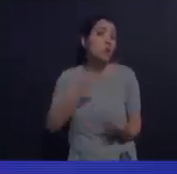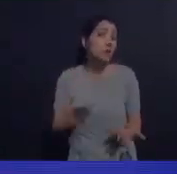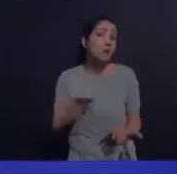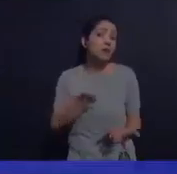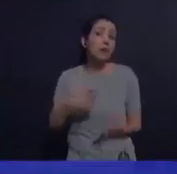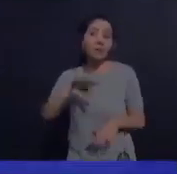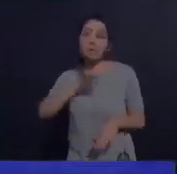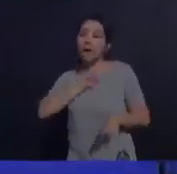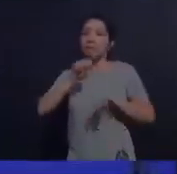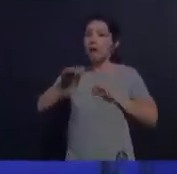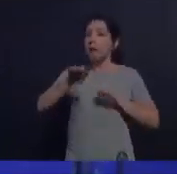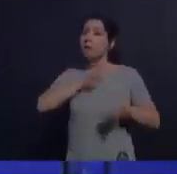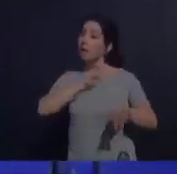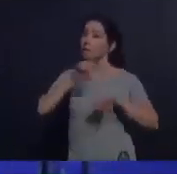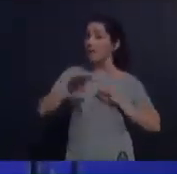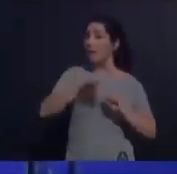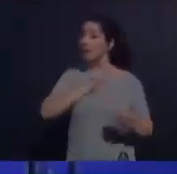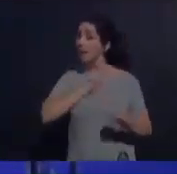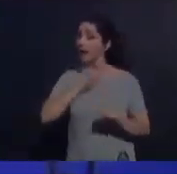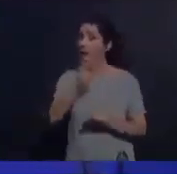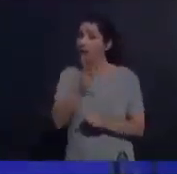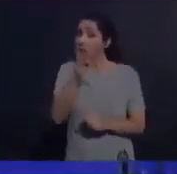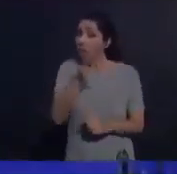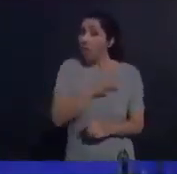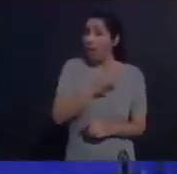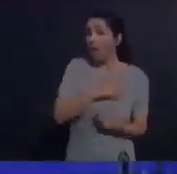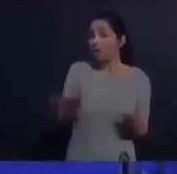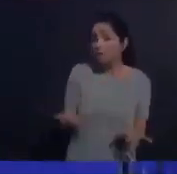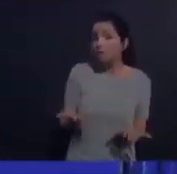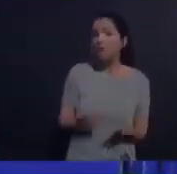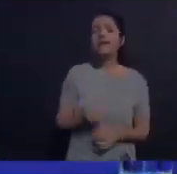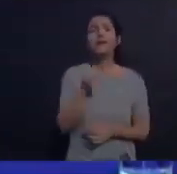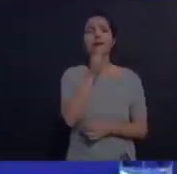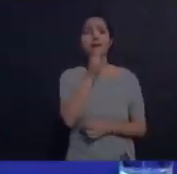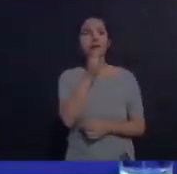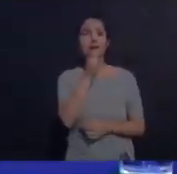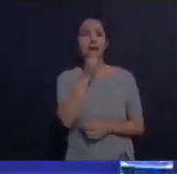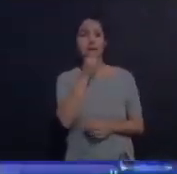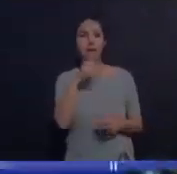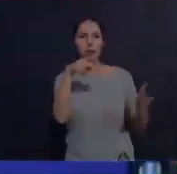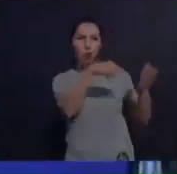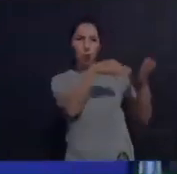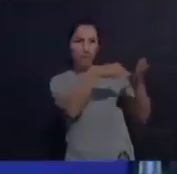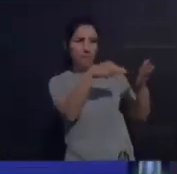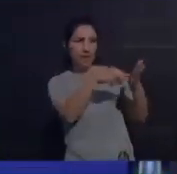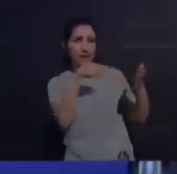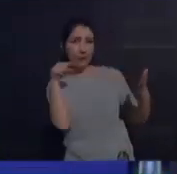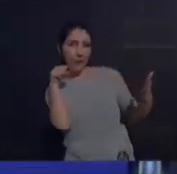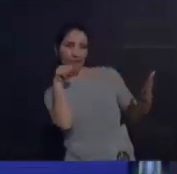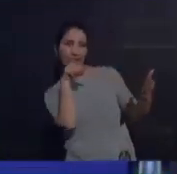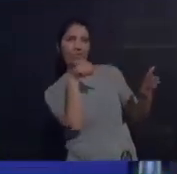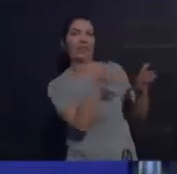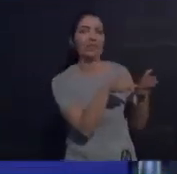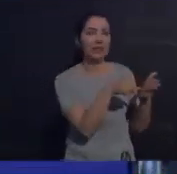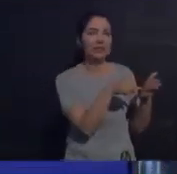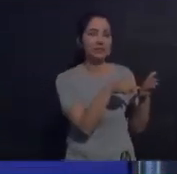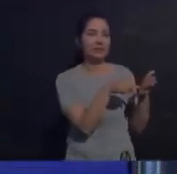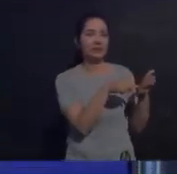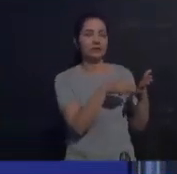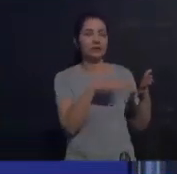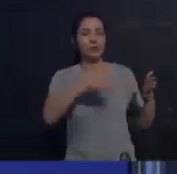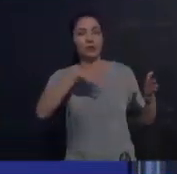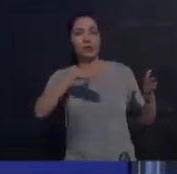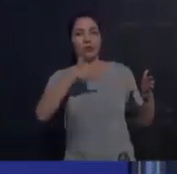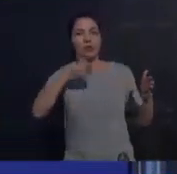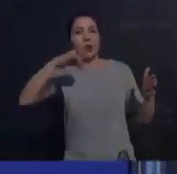então a gente fica com medo de alguma coisa por exemplo tem uma tomada aqui eu coloquei o dedo aqui nascente aqui levei um